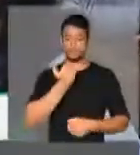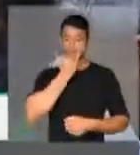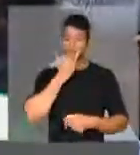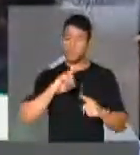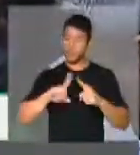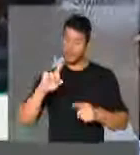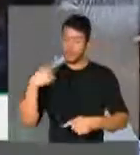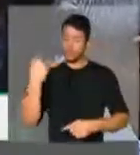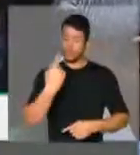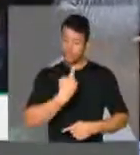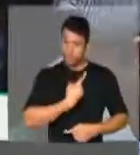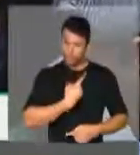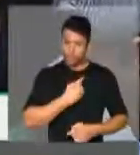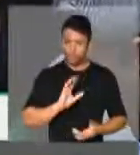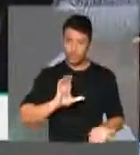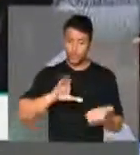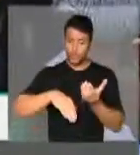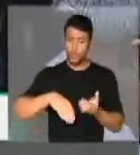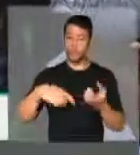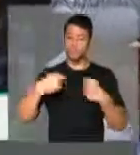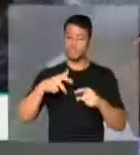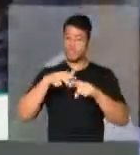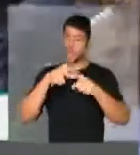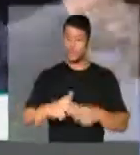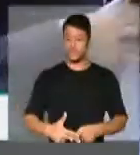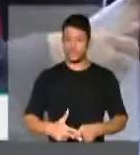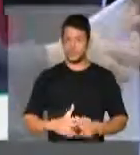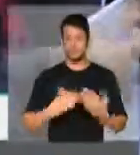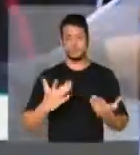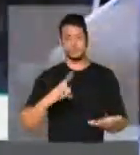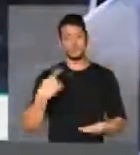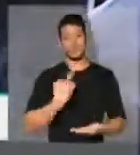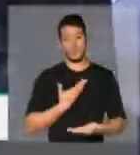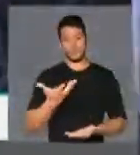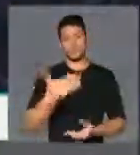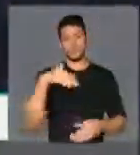Nacional, da Câmara dos Deputados, corrigir esse equívoco. E nós queremos votar o mérito, presidente.